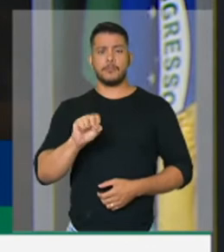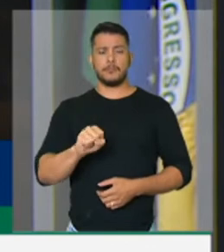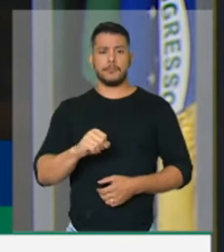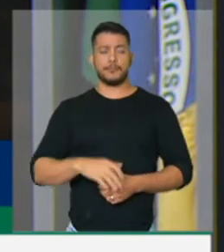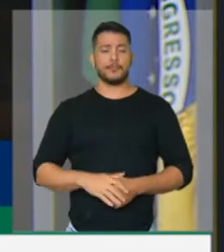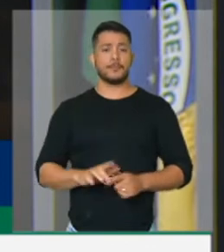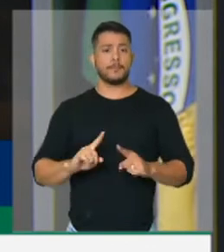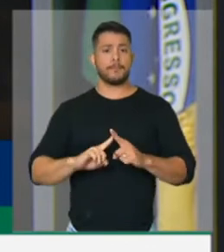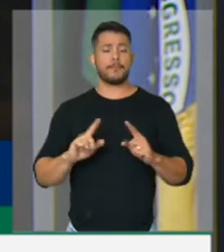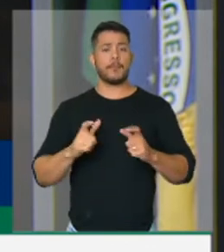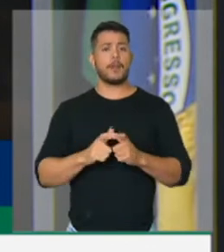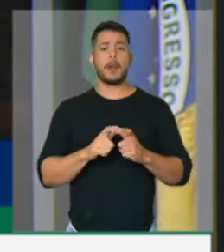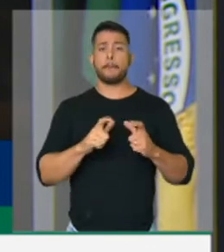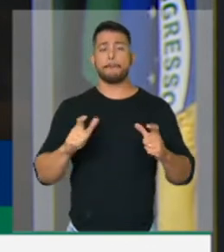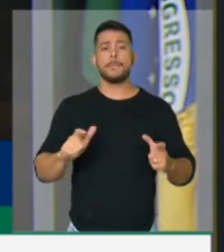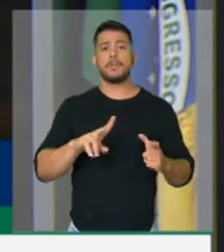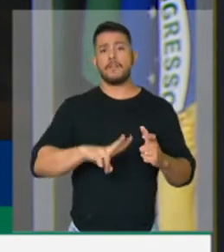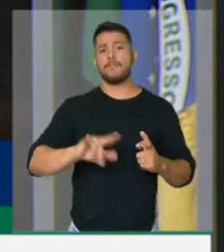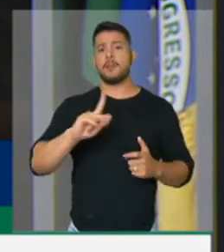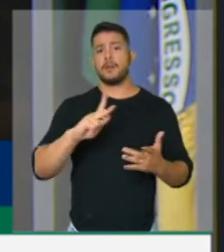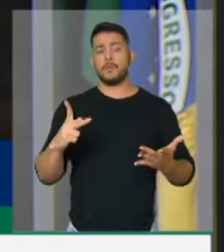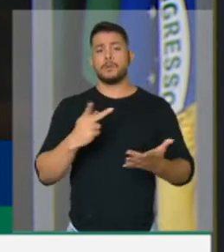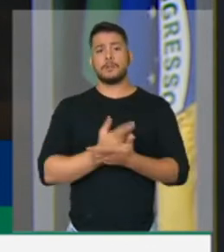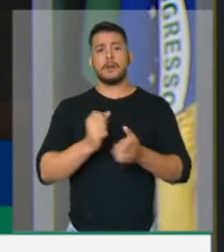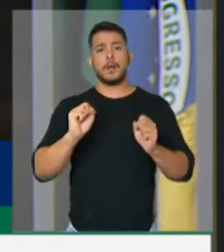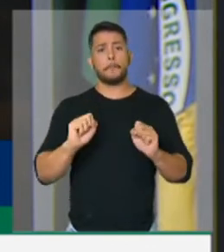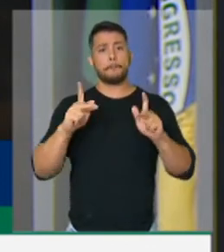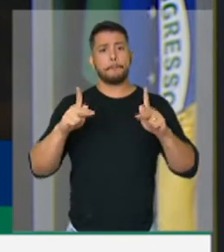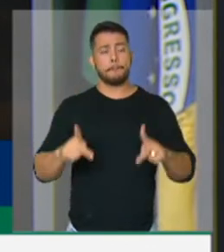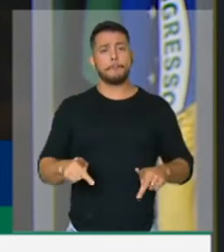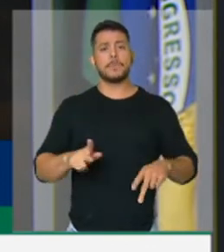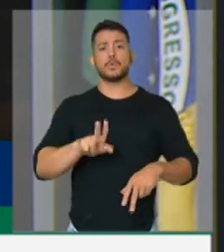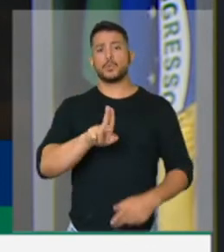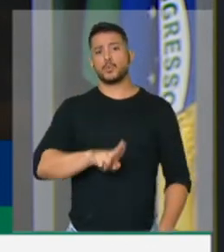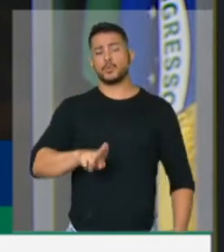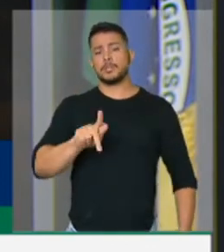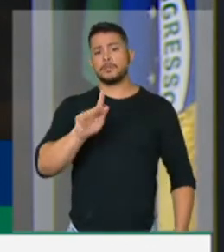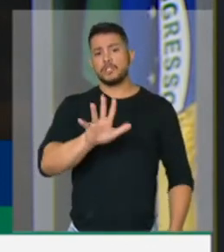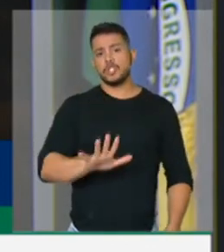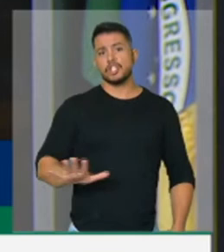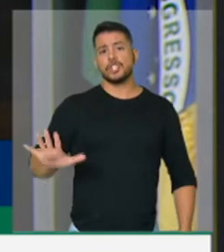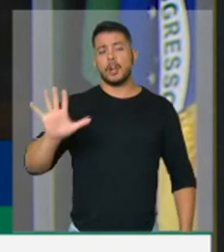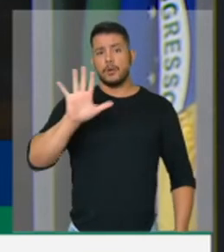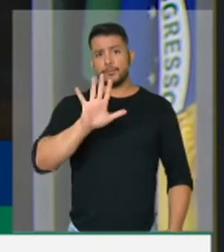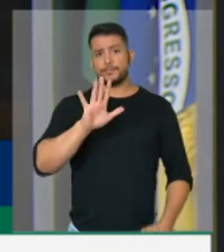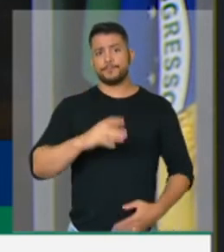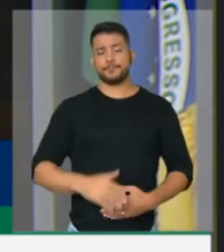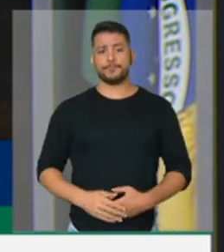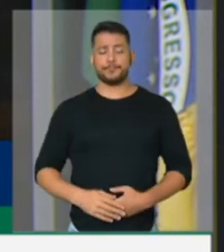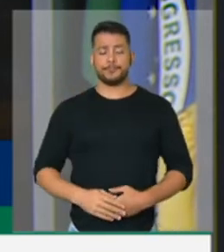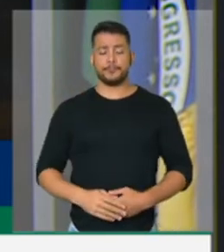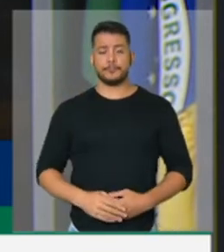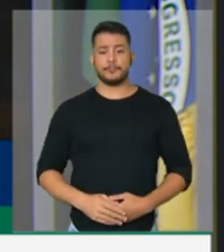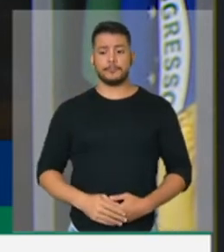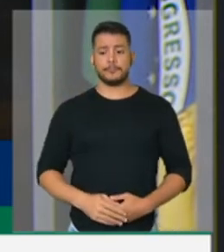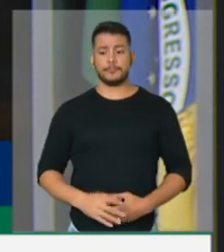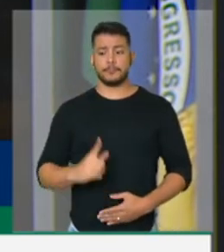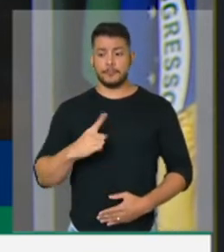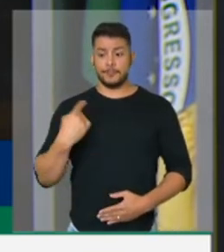se aposenta, inclusive, pelo regime geral da Previdência. Temos que